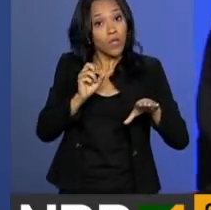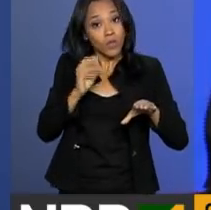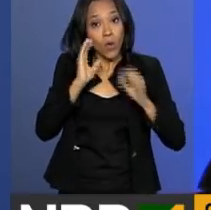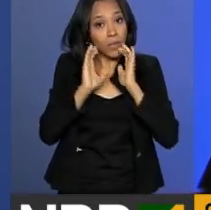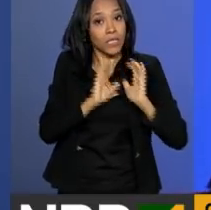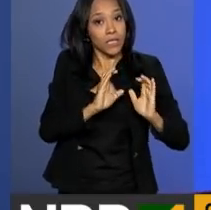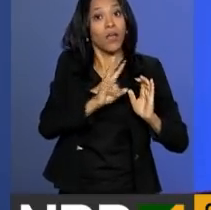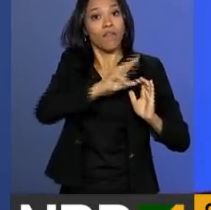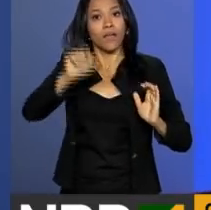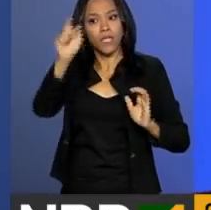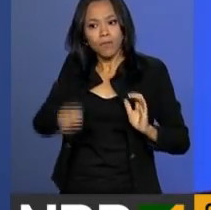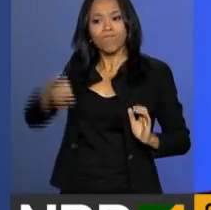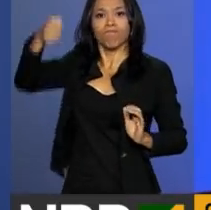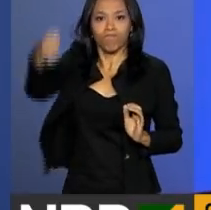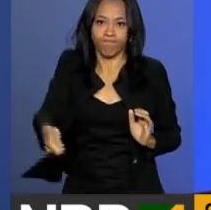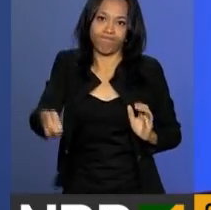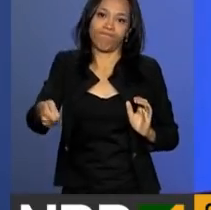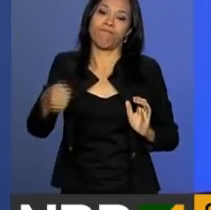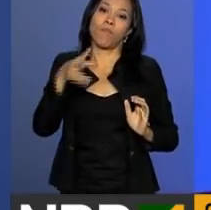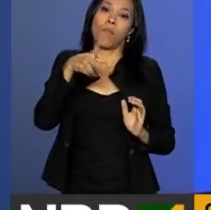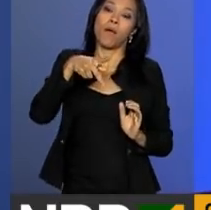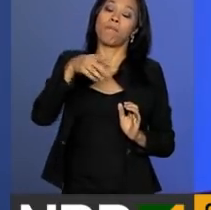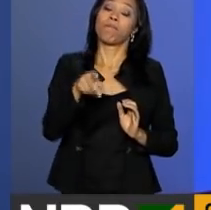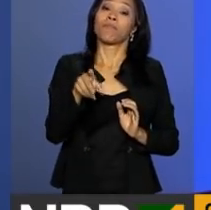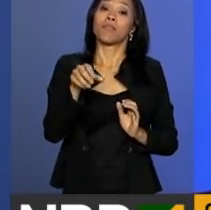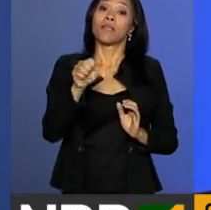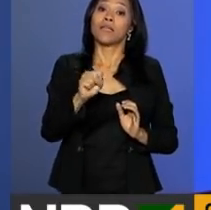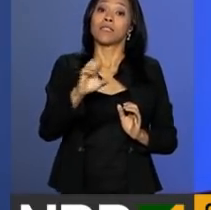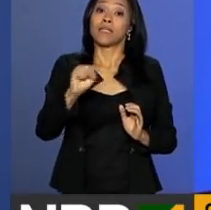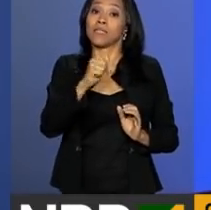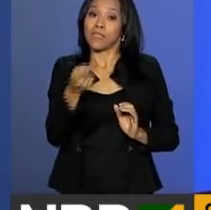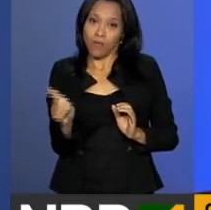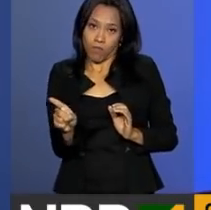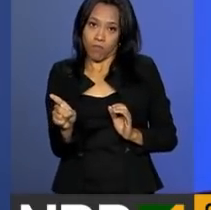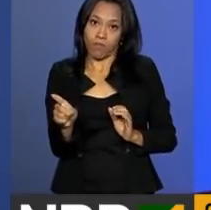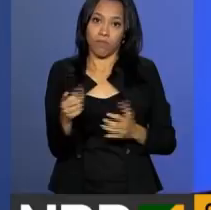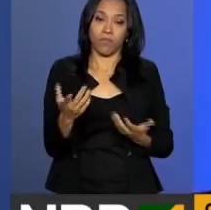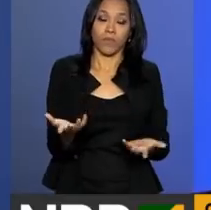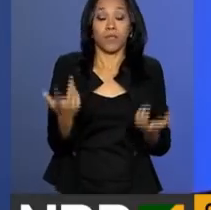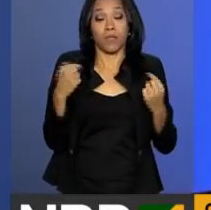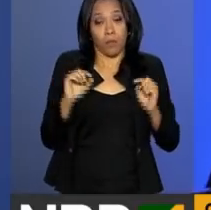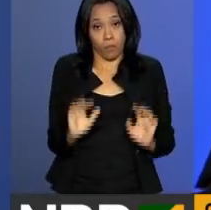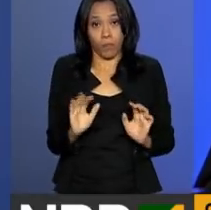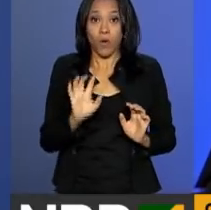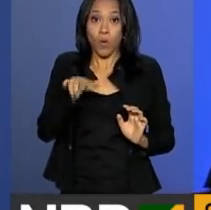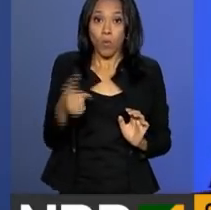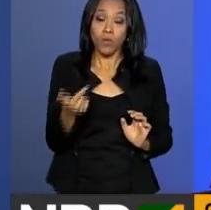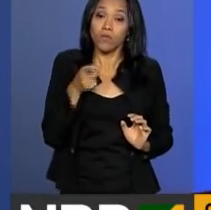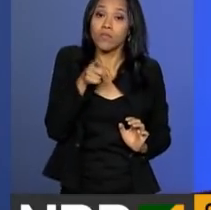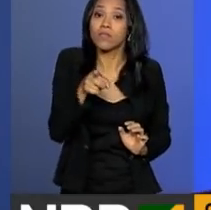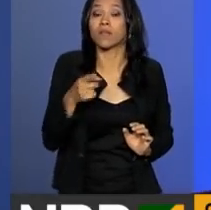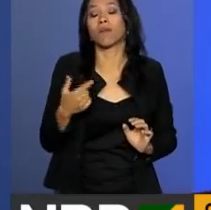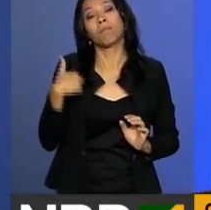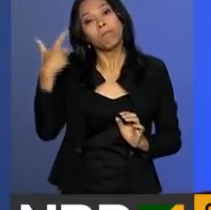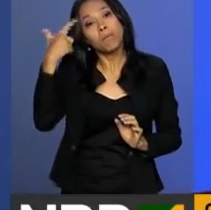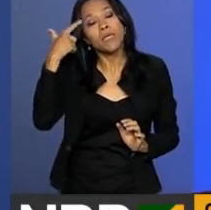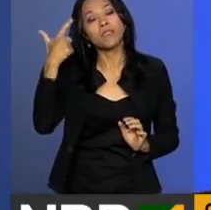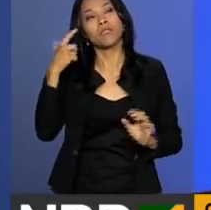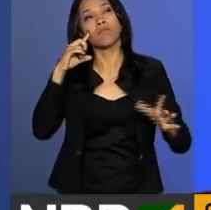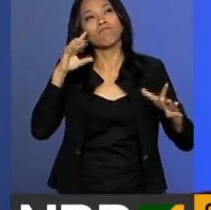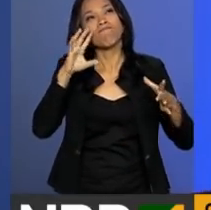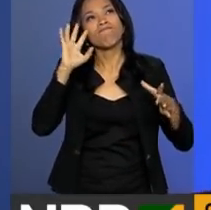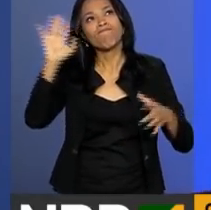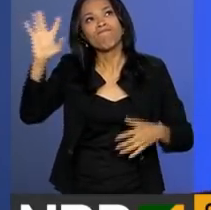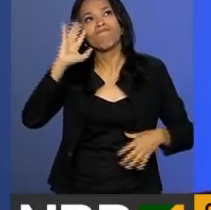um castigo recebe uma sanção então é quando você quando você pensa na constituição